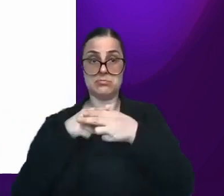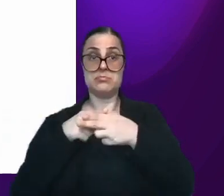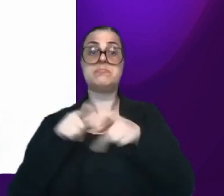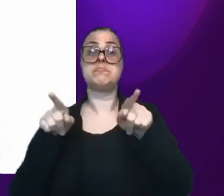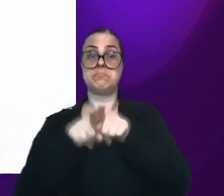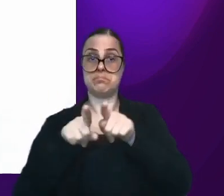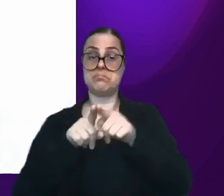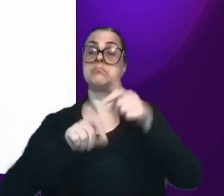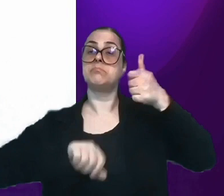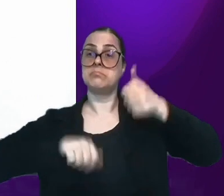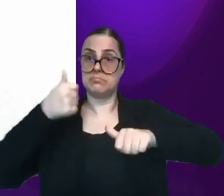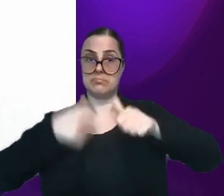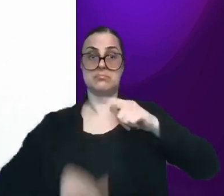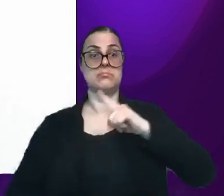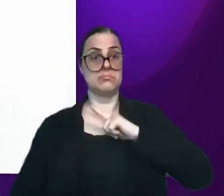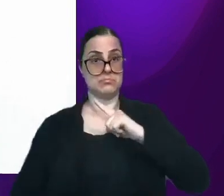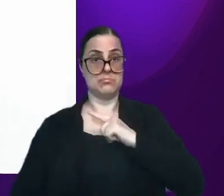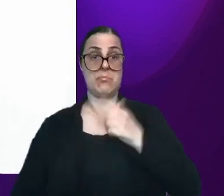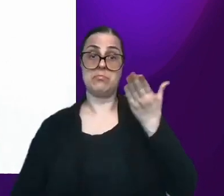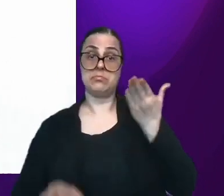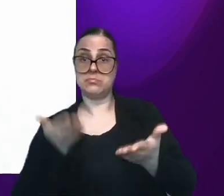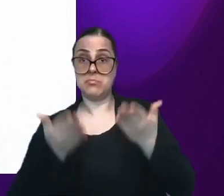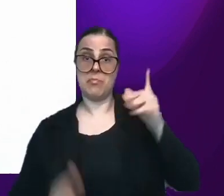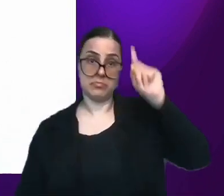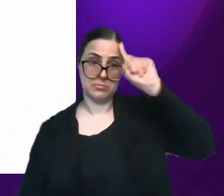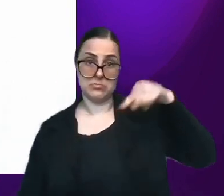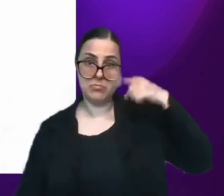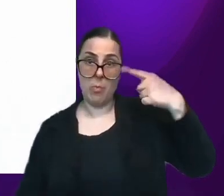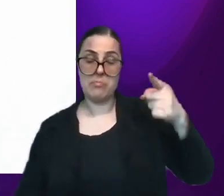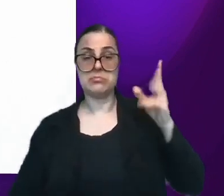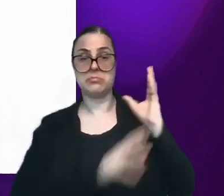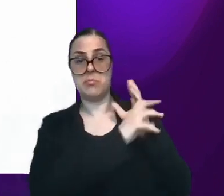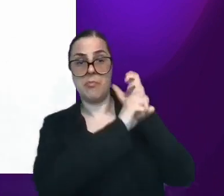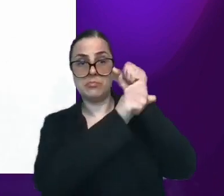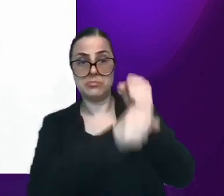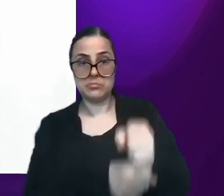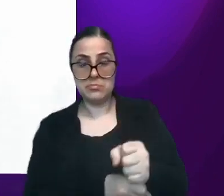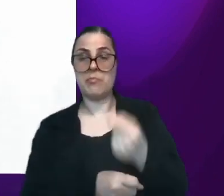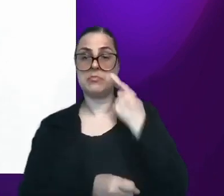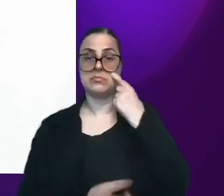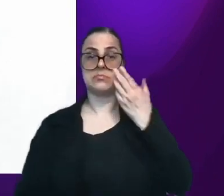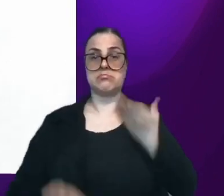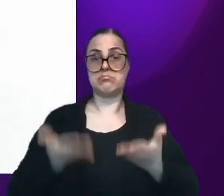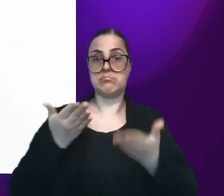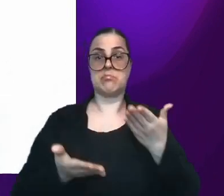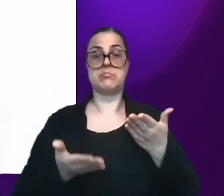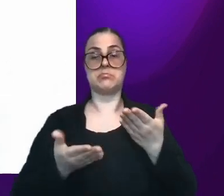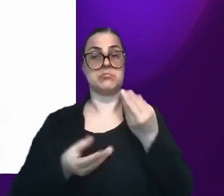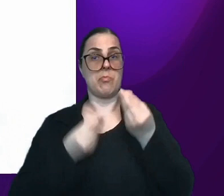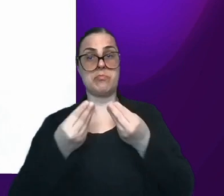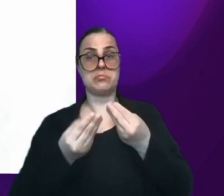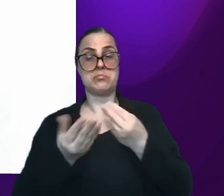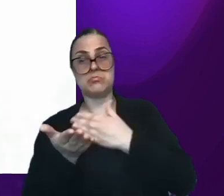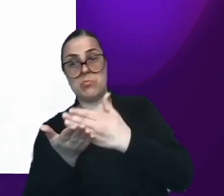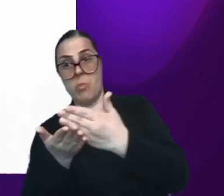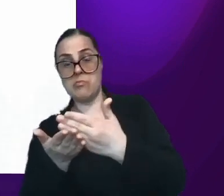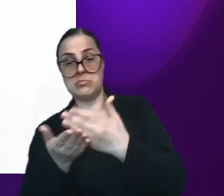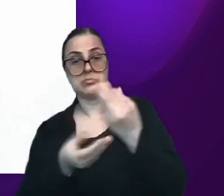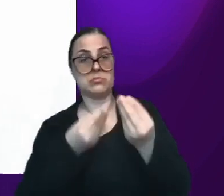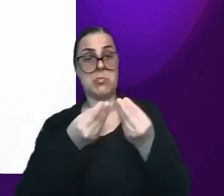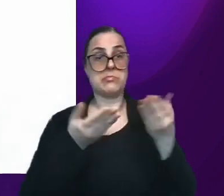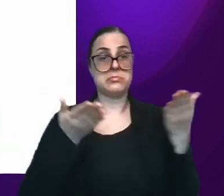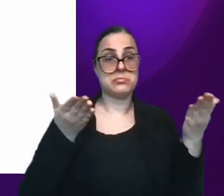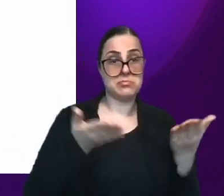hídrico, pela análise do peso, parâmetros hemodinâmicos e alguns exames de imagem, como o point of care, que foi muito bem